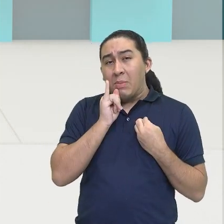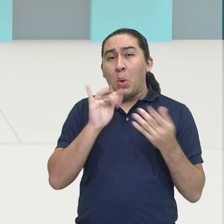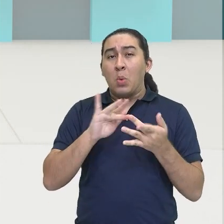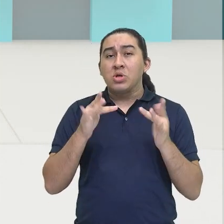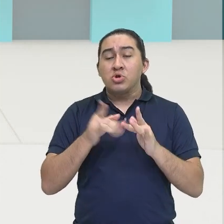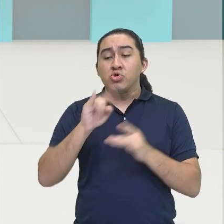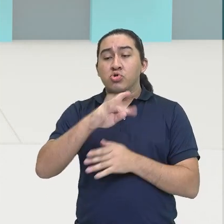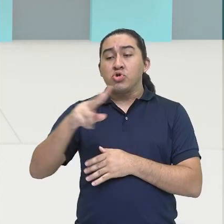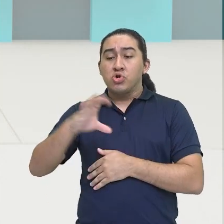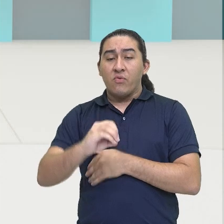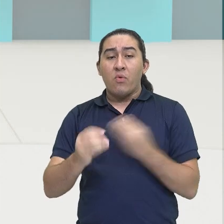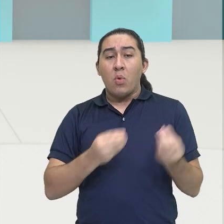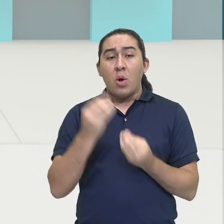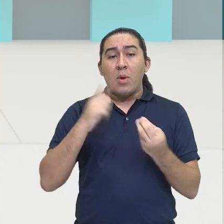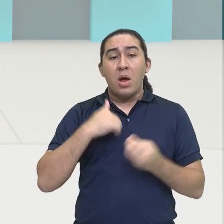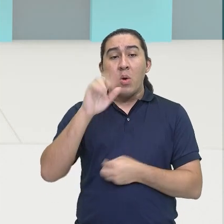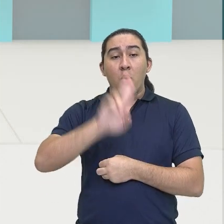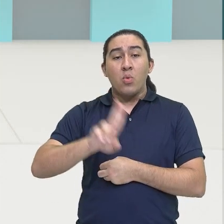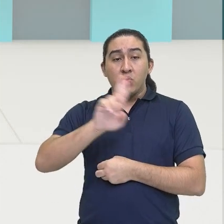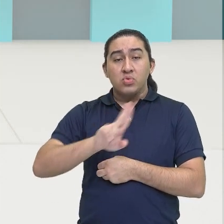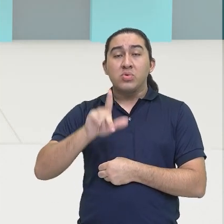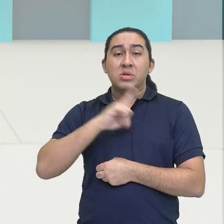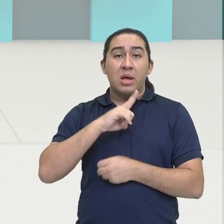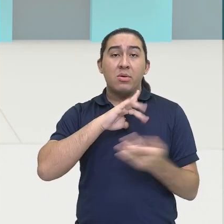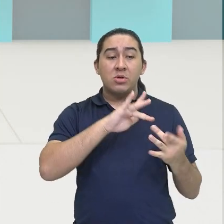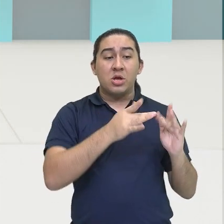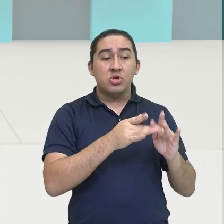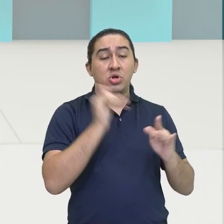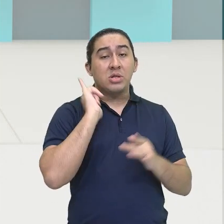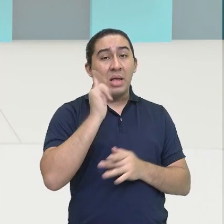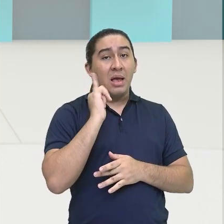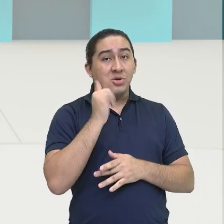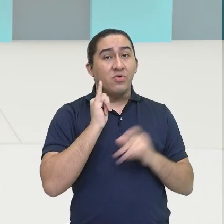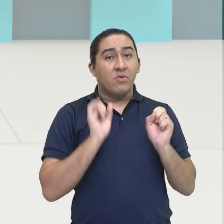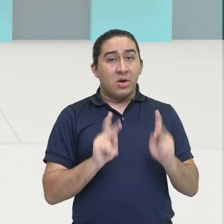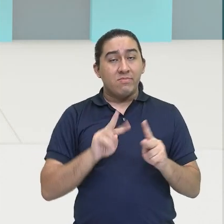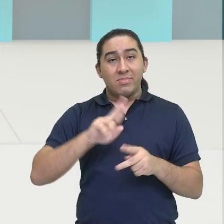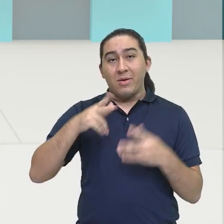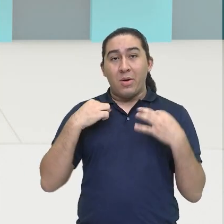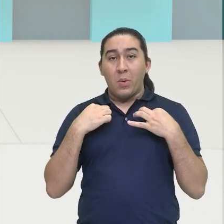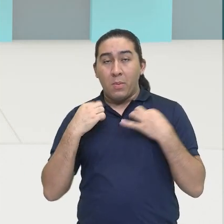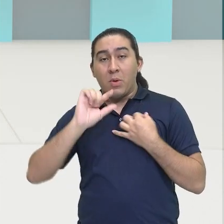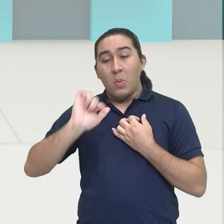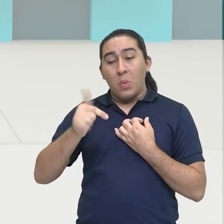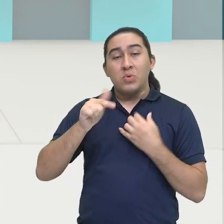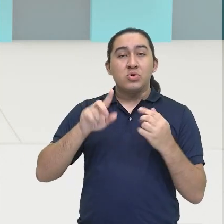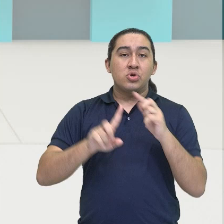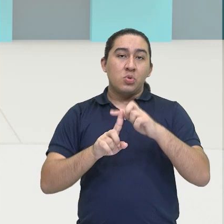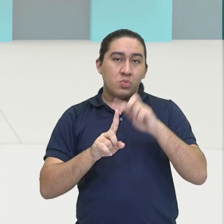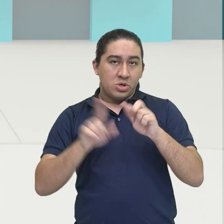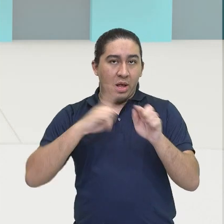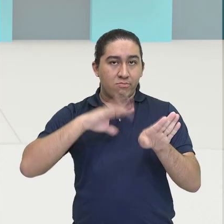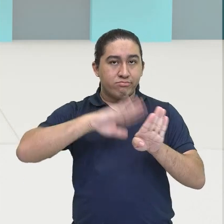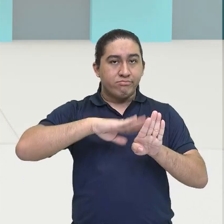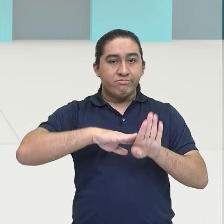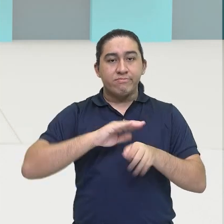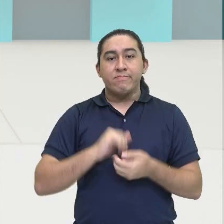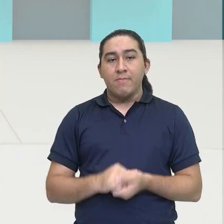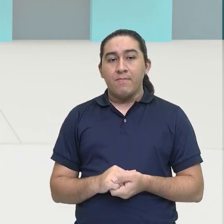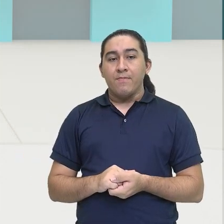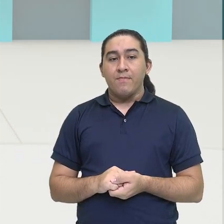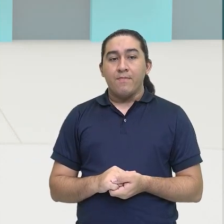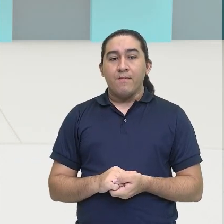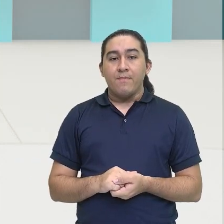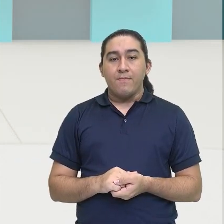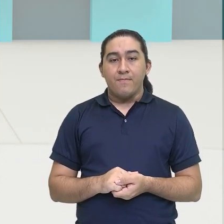uma história. Como eu vou me vestir? Contexto narrativo. Ok? Vamos avançar aí para o próximo tipo, que é